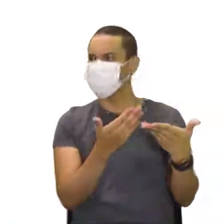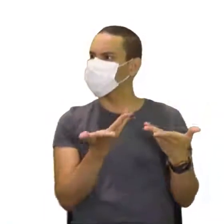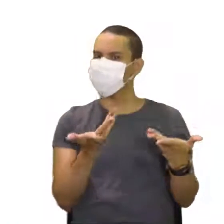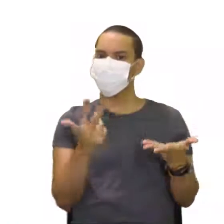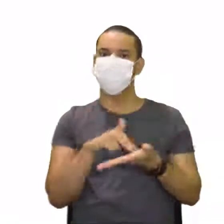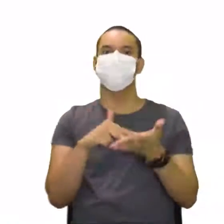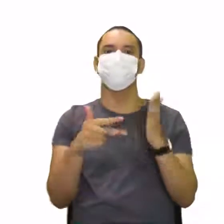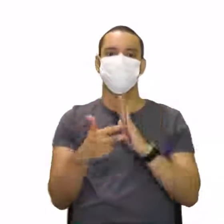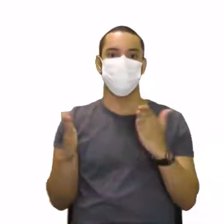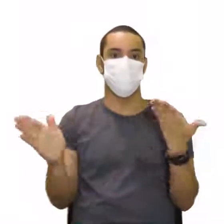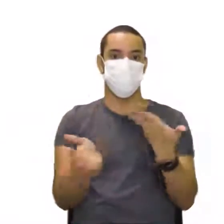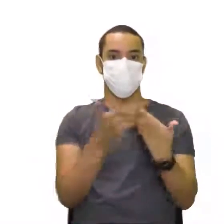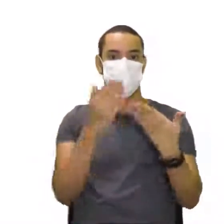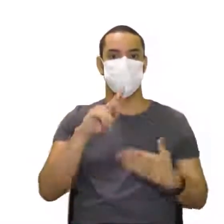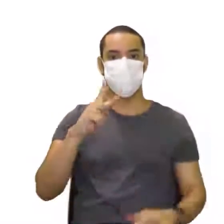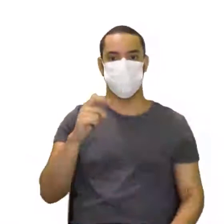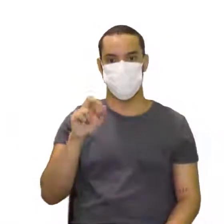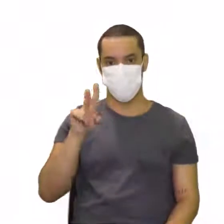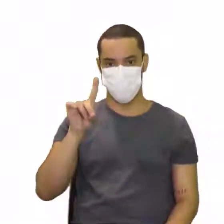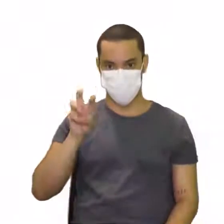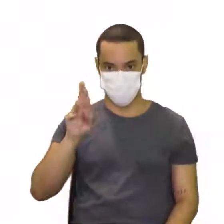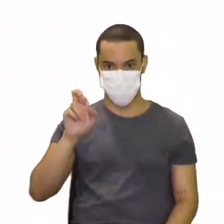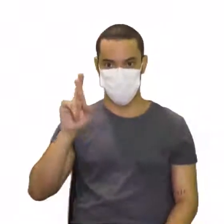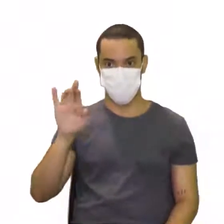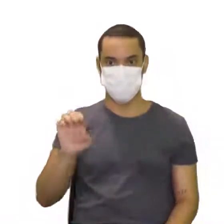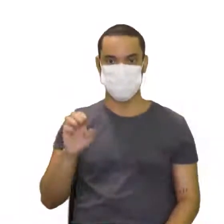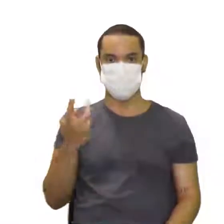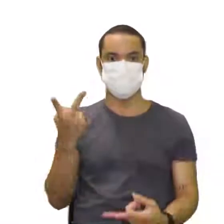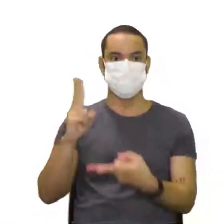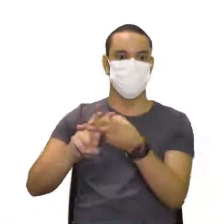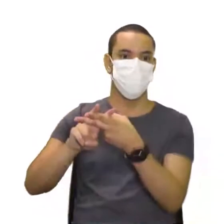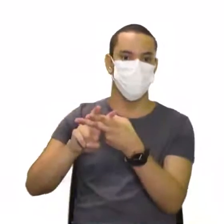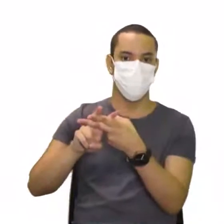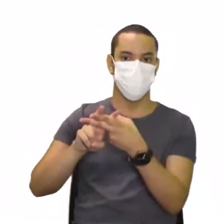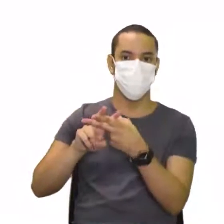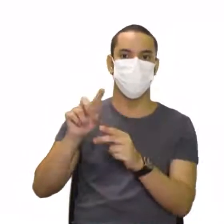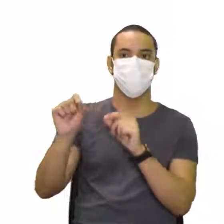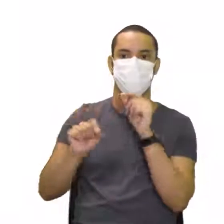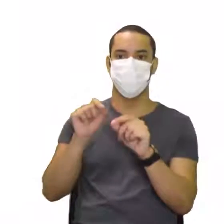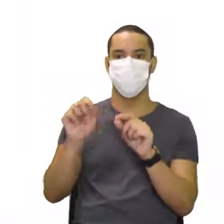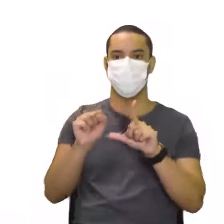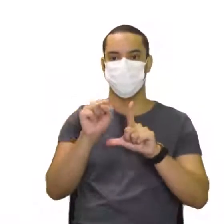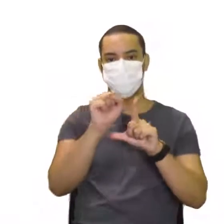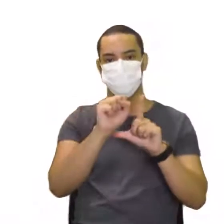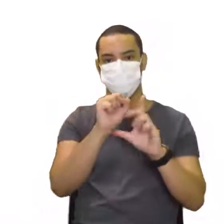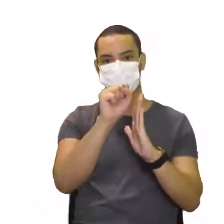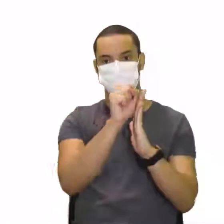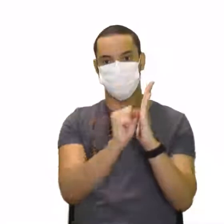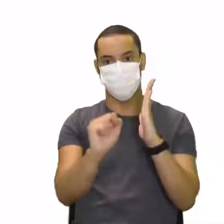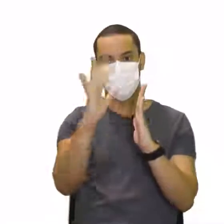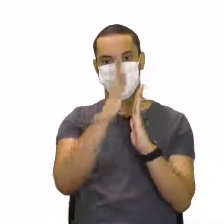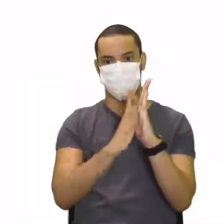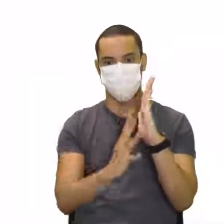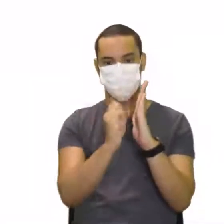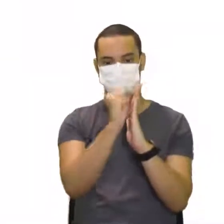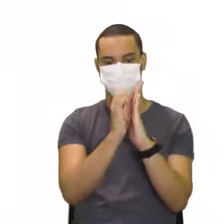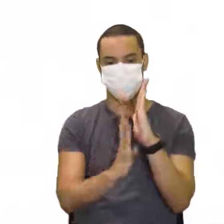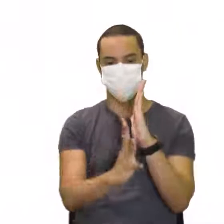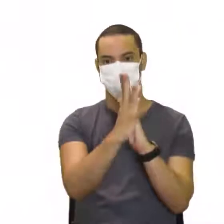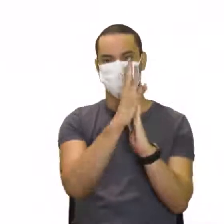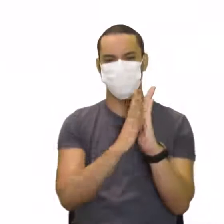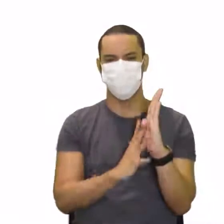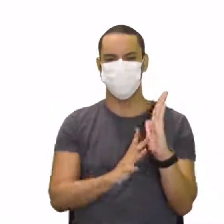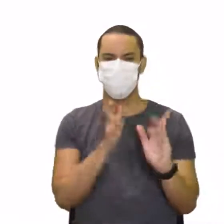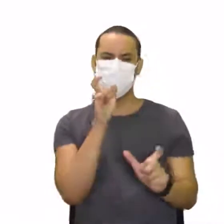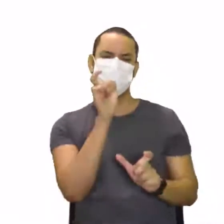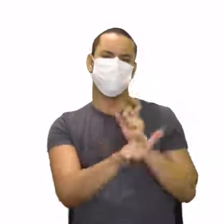no hardware, ok? O negócio travou. Travou o quê? O software. Então você acaba aí xingando o software.